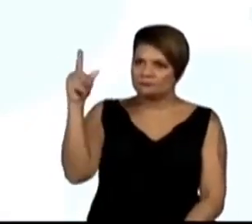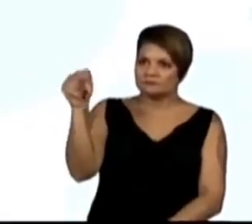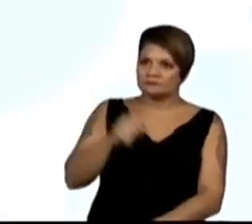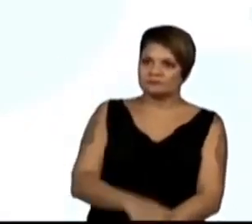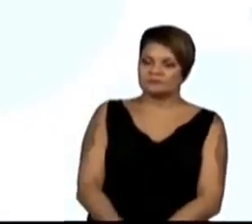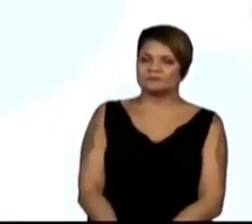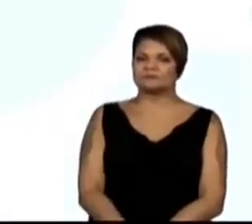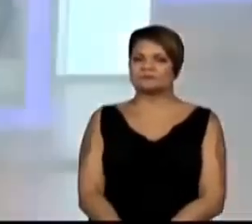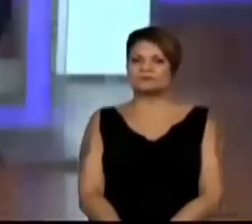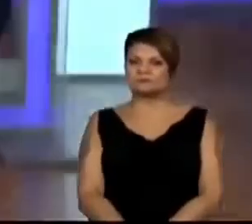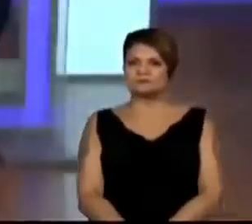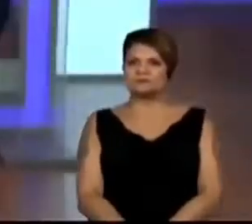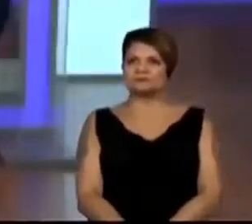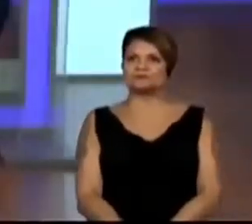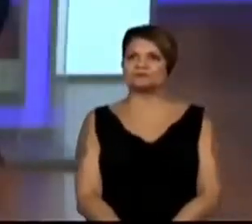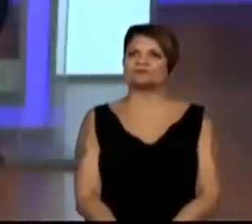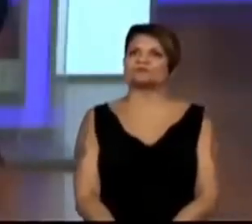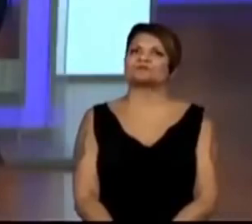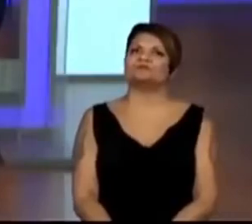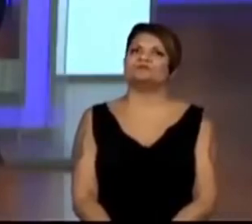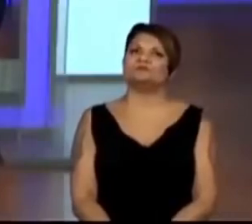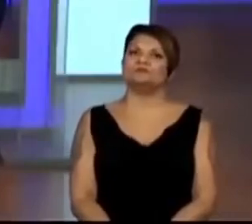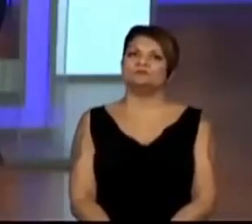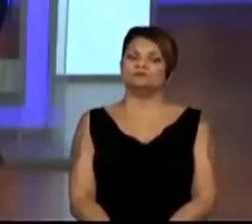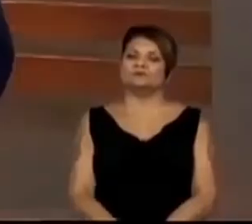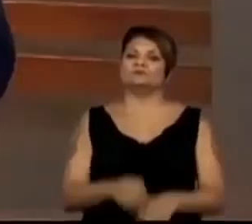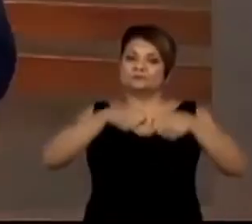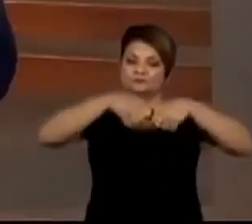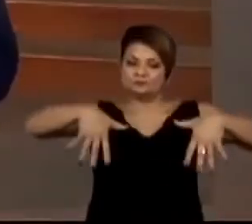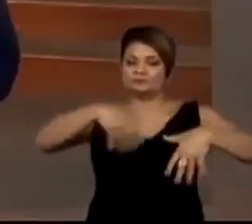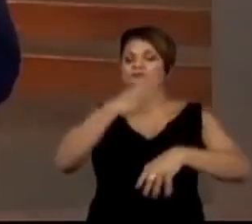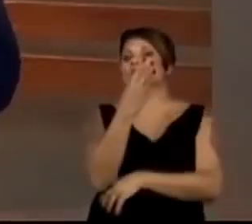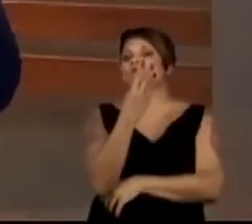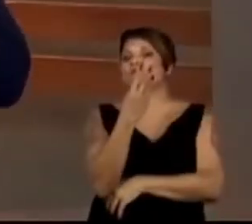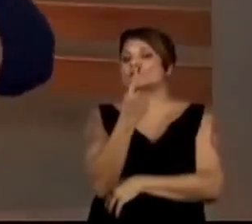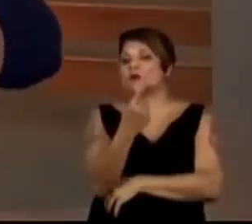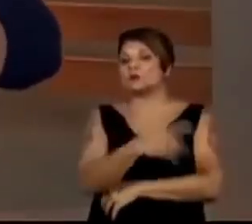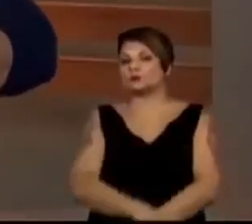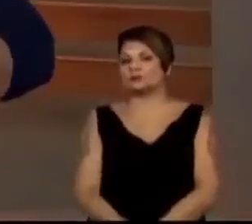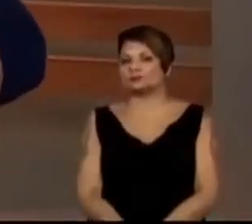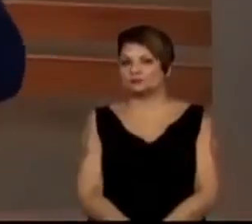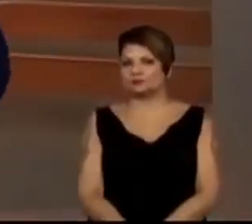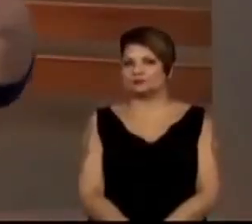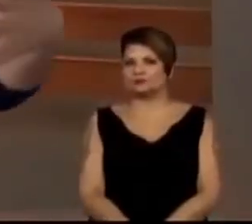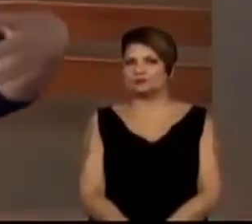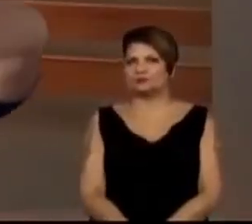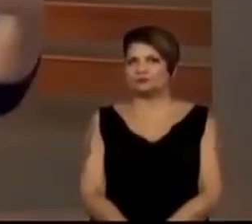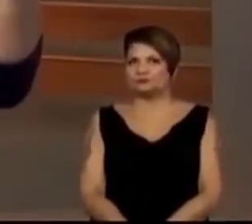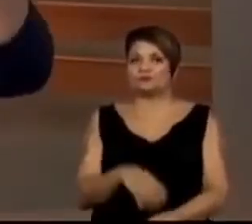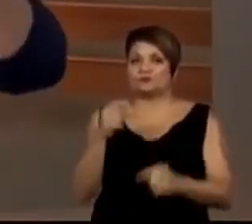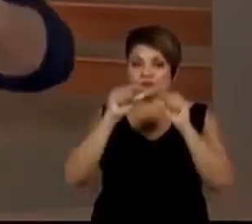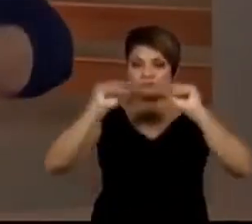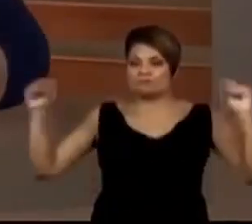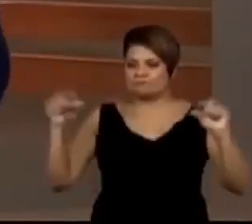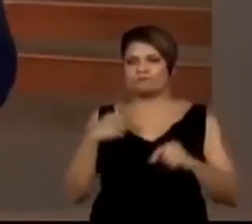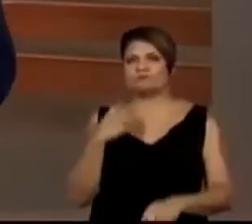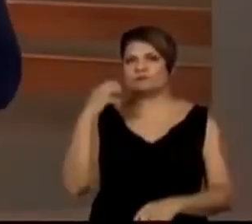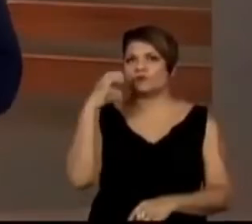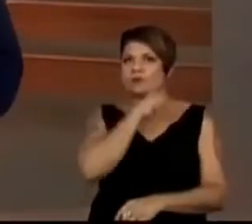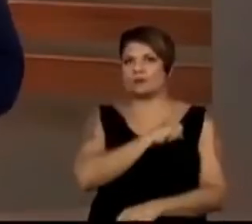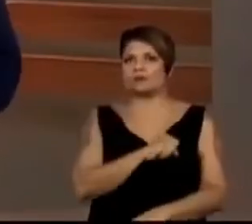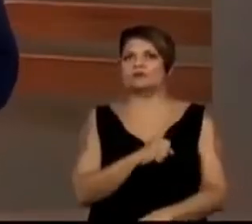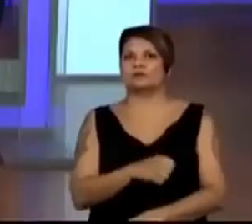valendo. Decomposição do 31, turminha, vamos lá. A decomposição do 31. Porque vocês vão muito rápido na sentença e não pensam nas